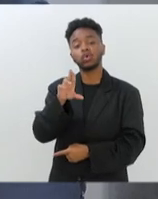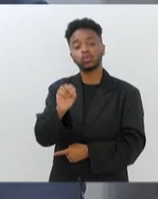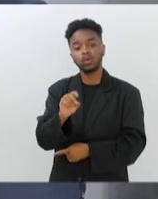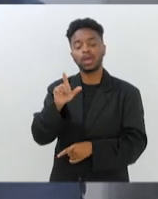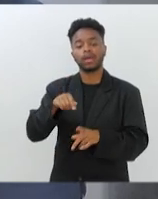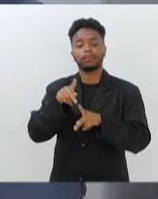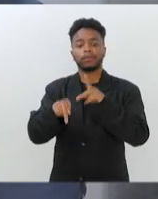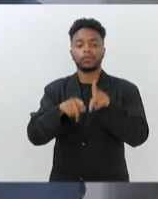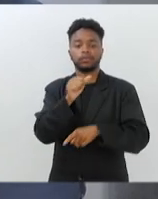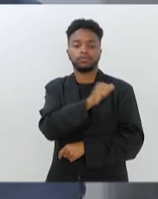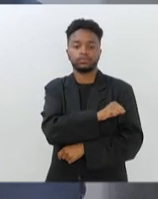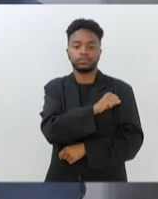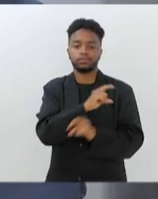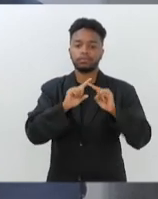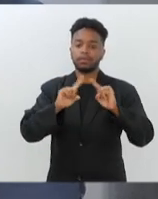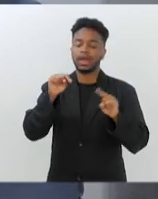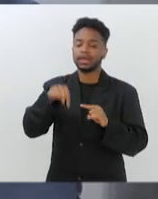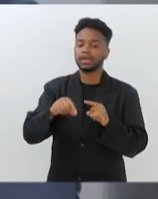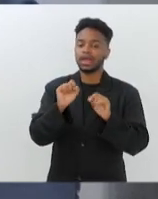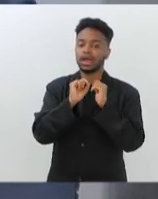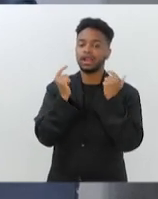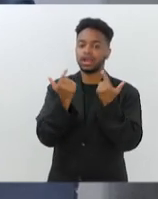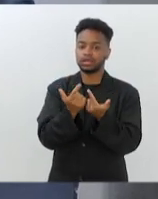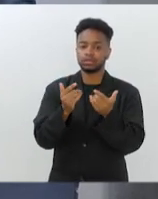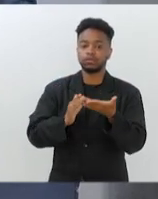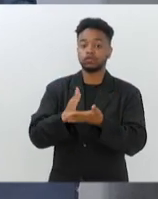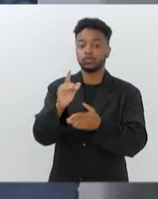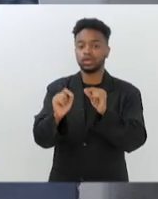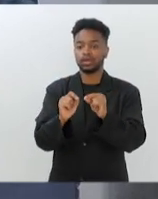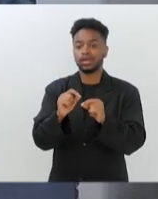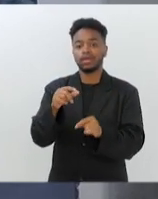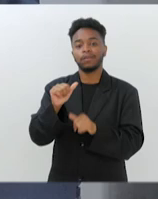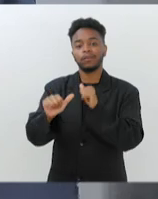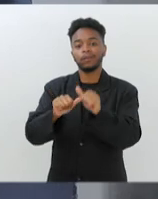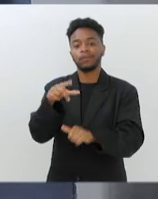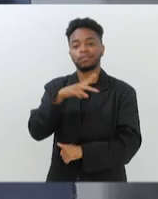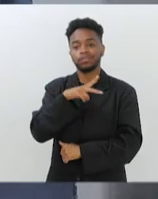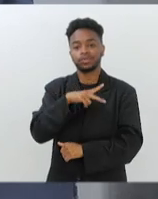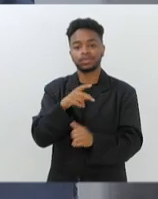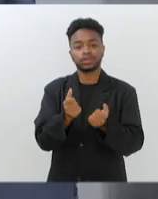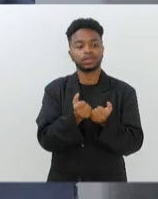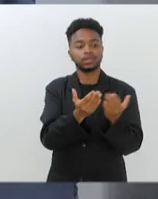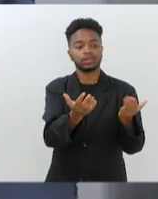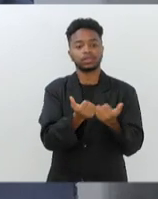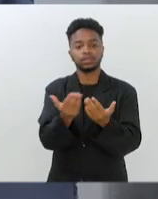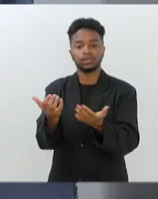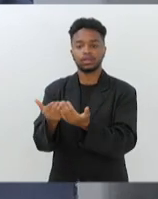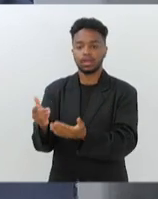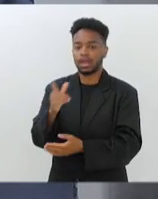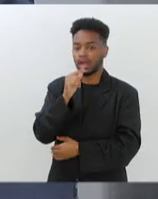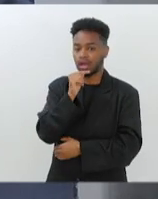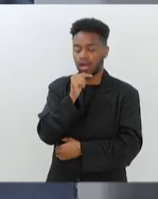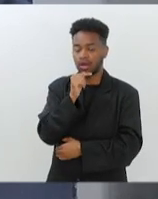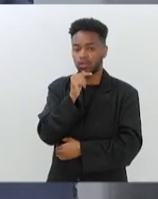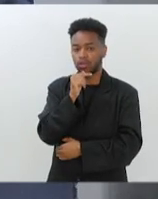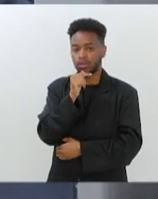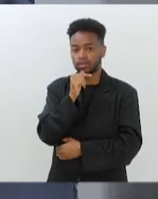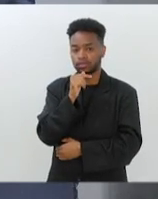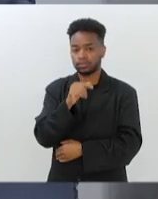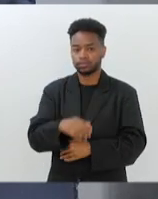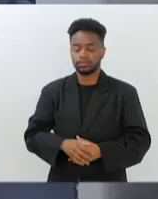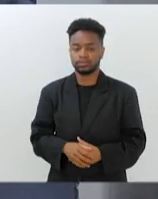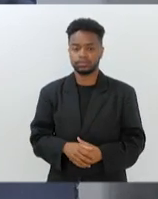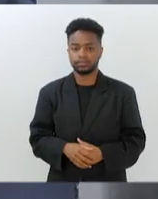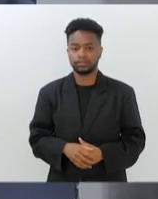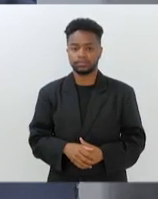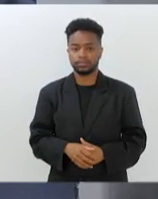nessa casa e aí sim privatizado foi a distribuição do serviço de água no Rio de